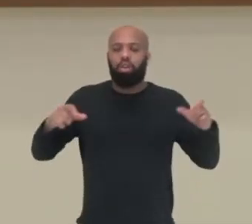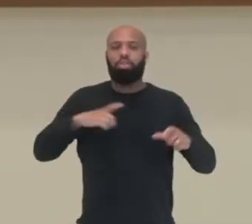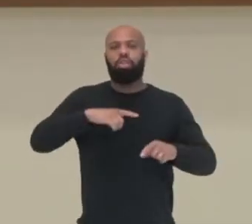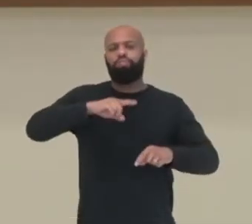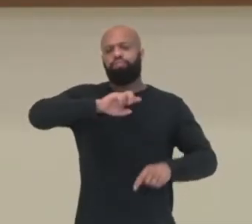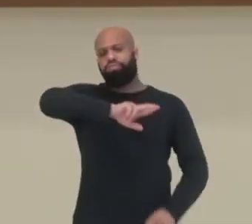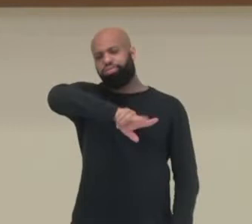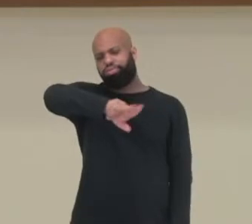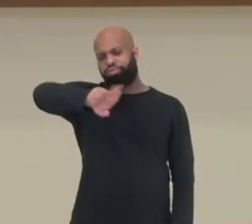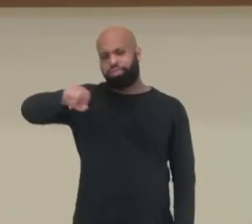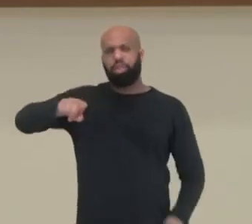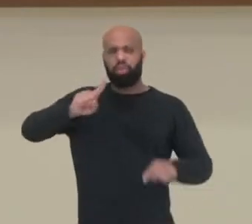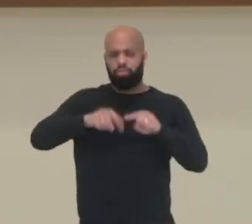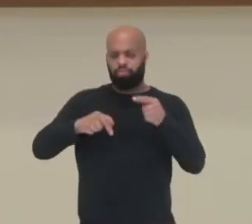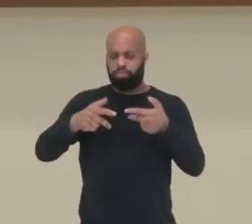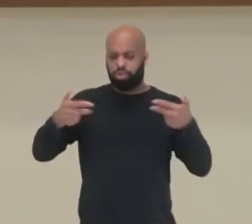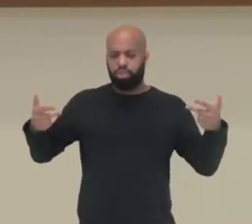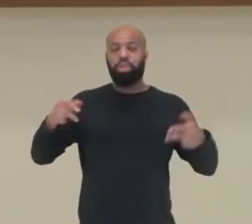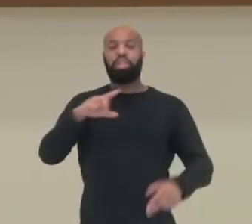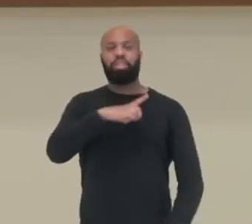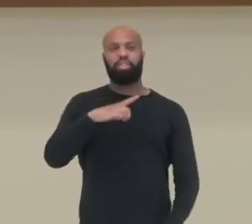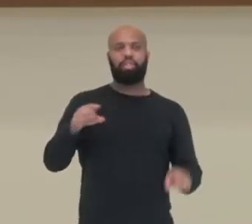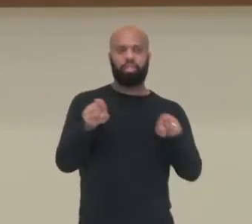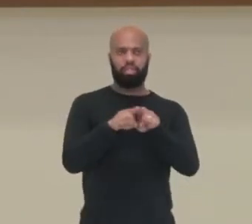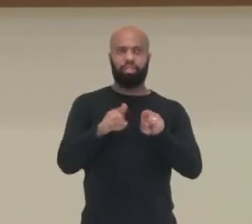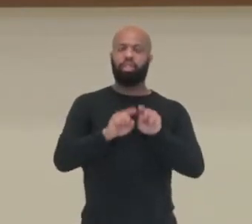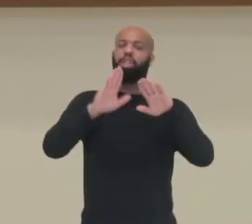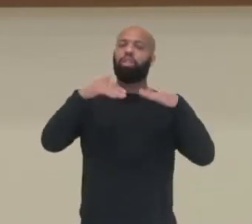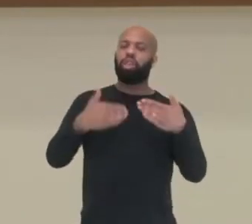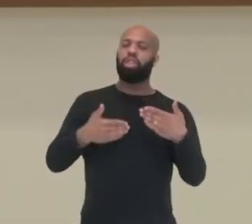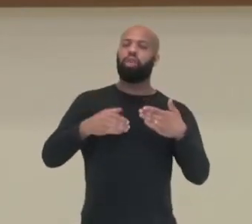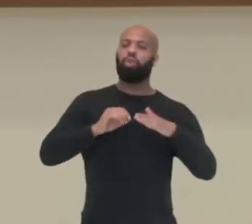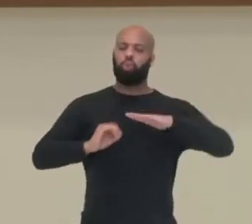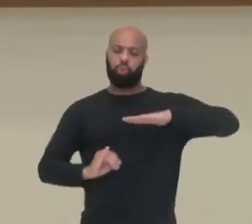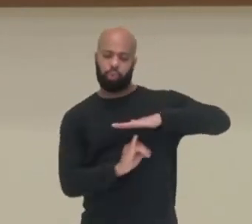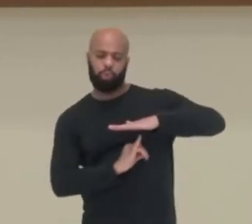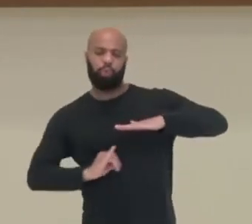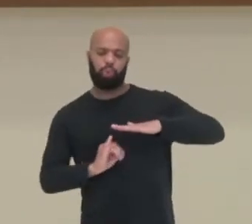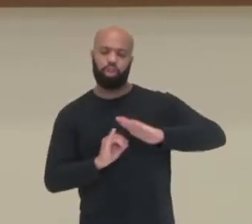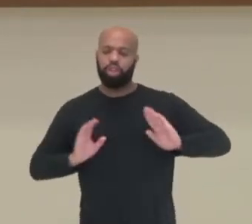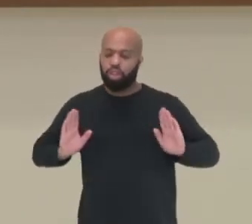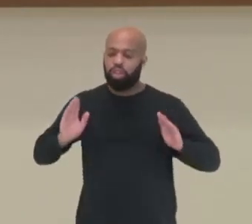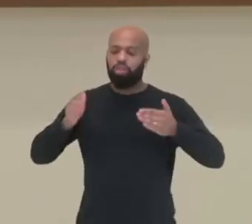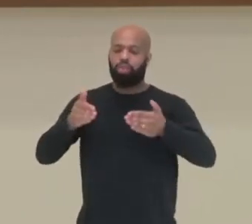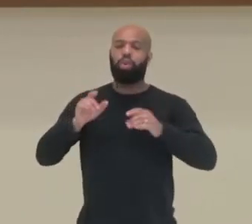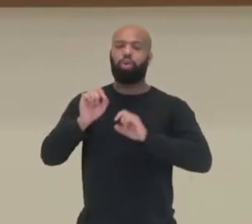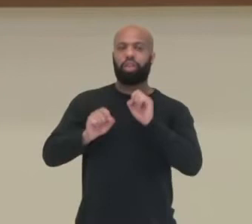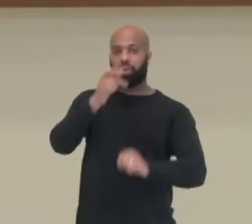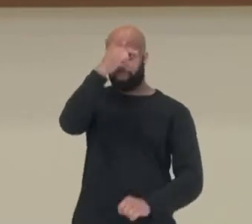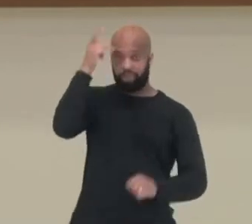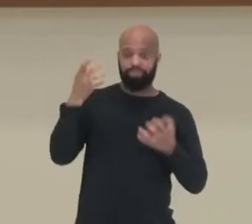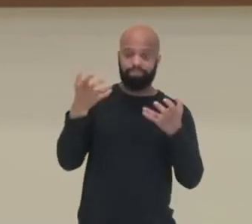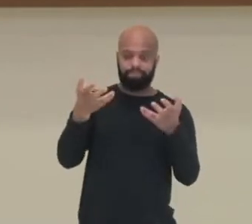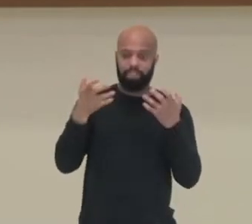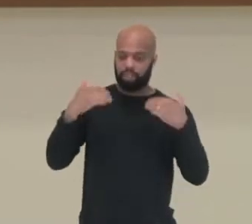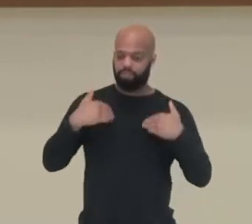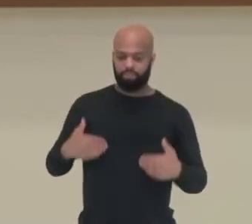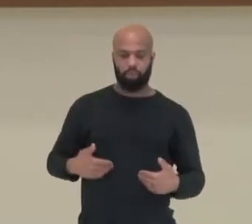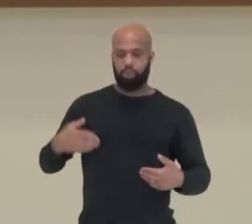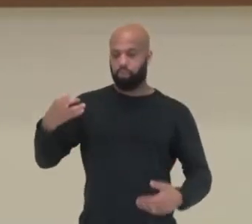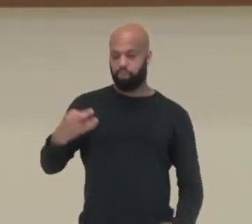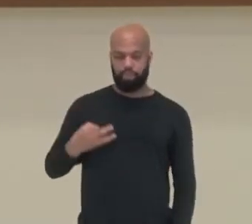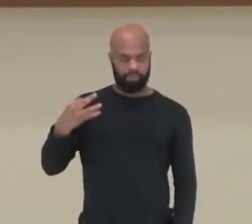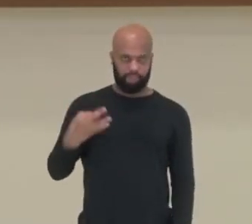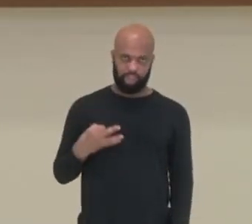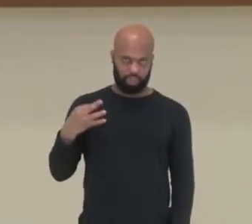produtos, tudo quanto é coisa. Então, é uma indústria direcionada para as pessoas que buscam esse corpo ideal.